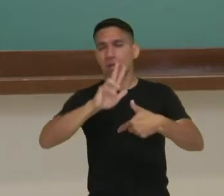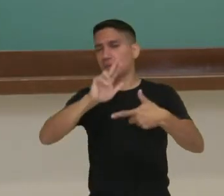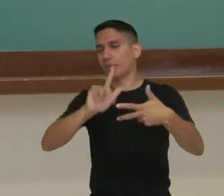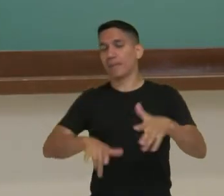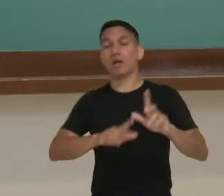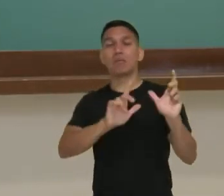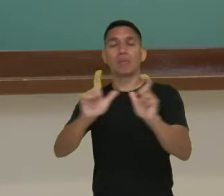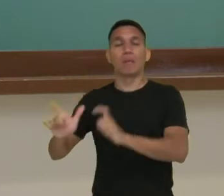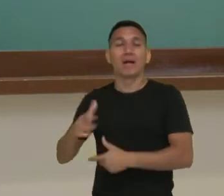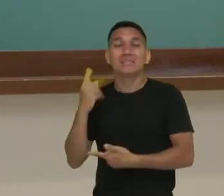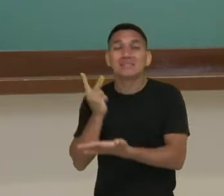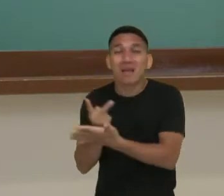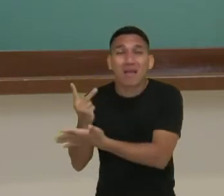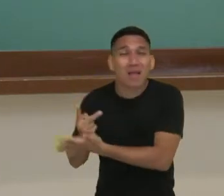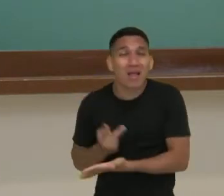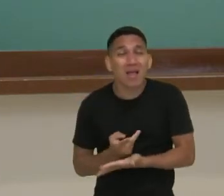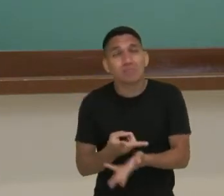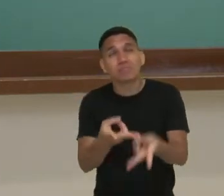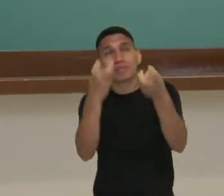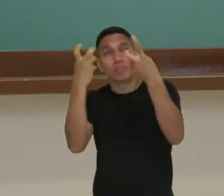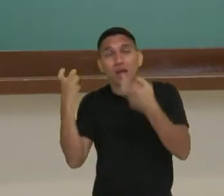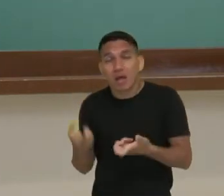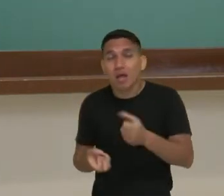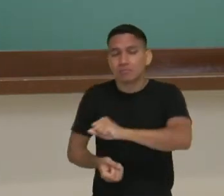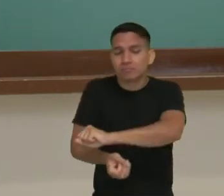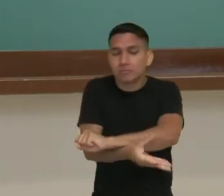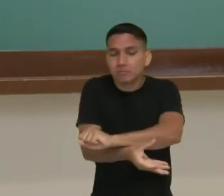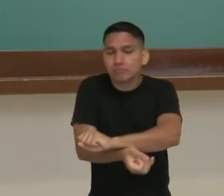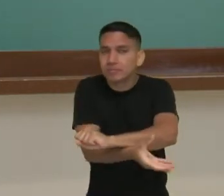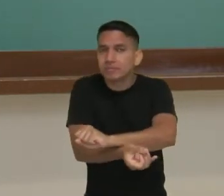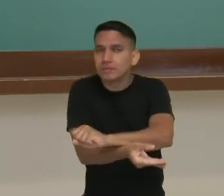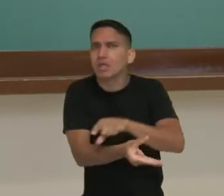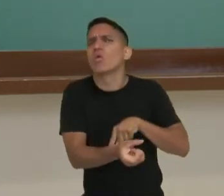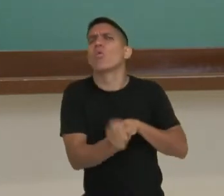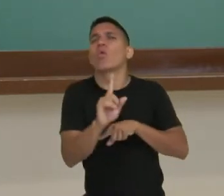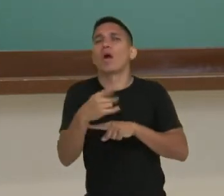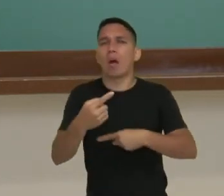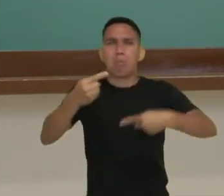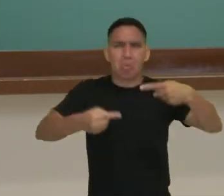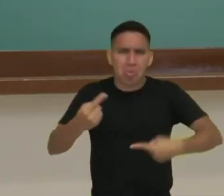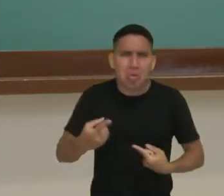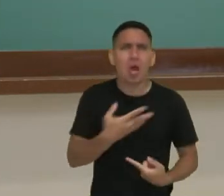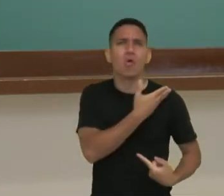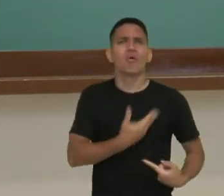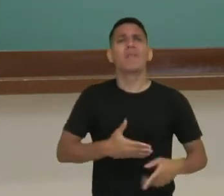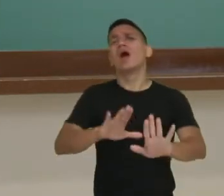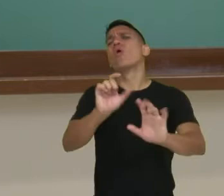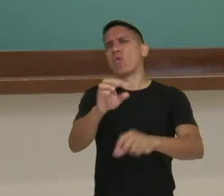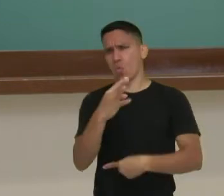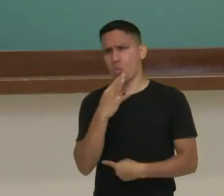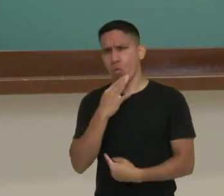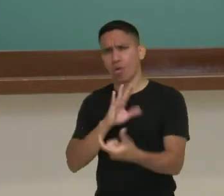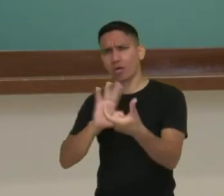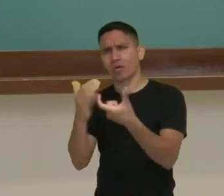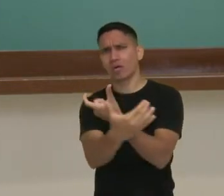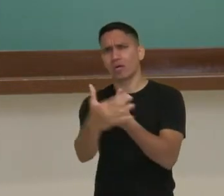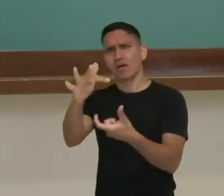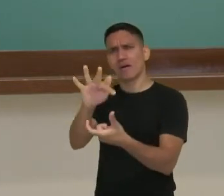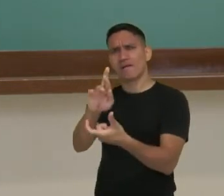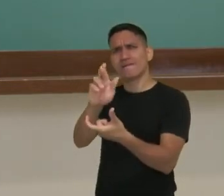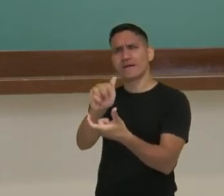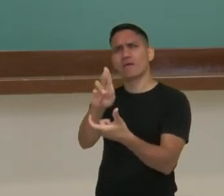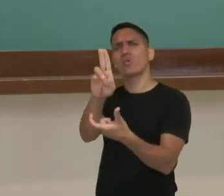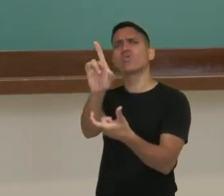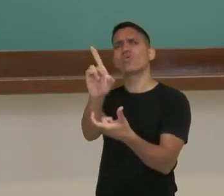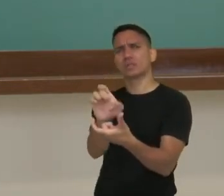Fraudes políticas, de governo. Mas e daí? O que você sabe sobre essa expressão? Olha só,